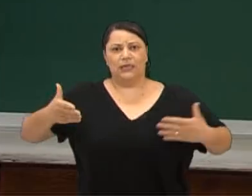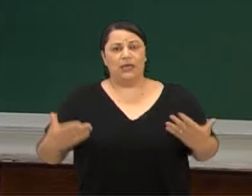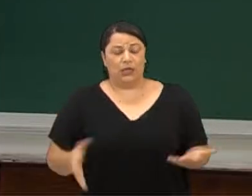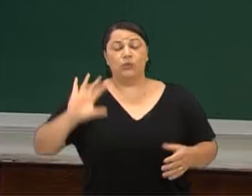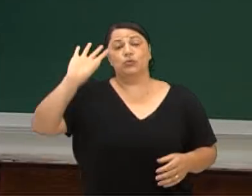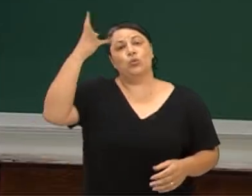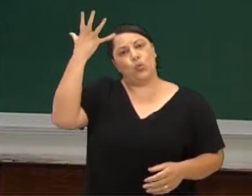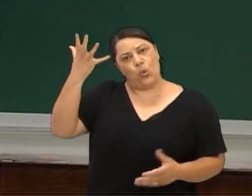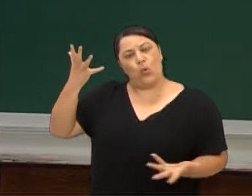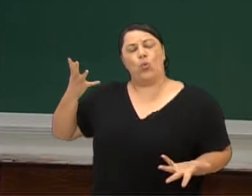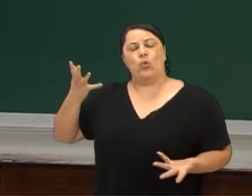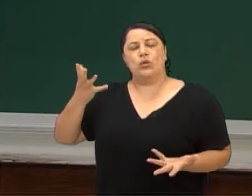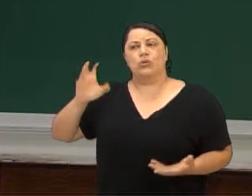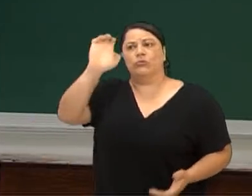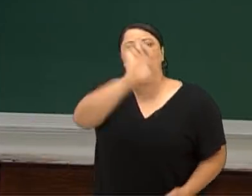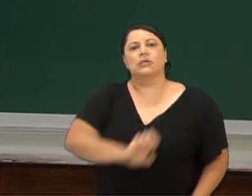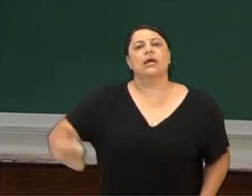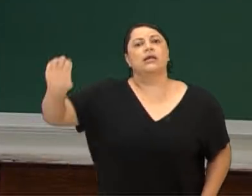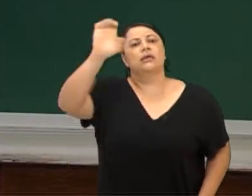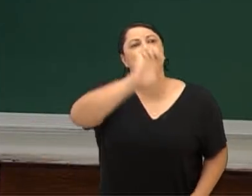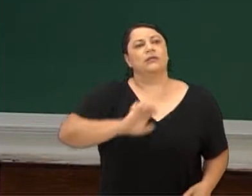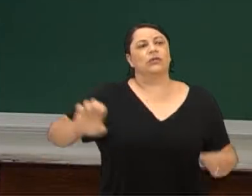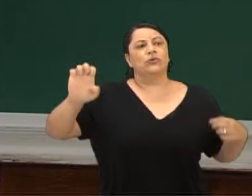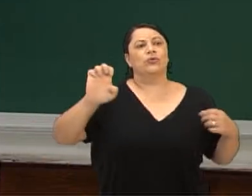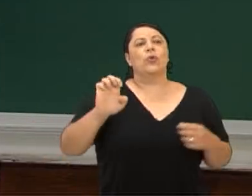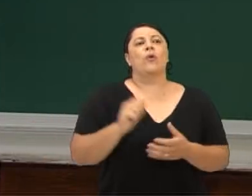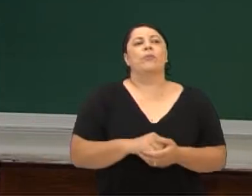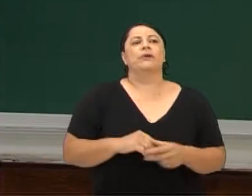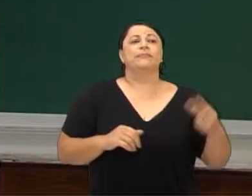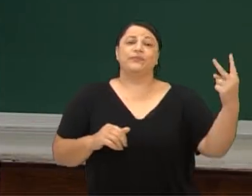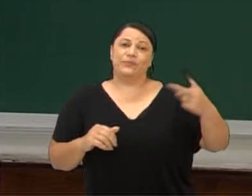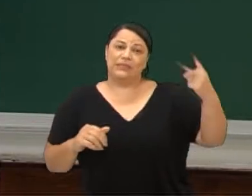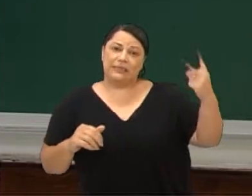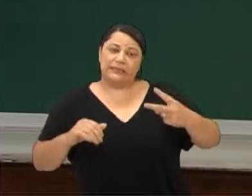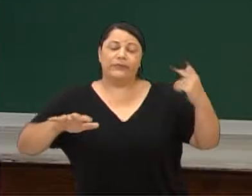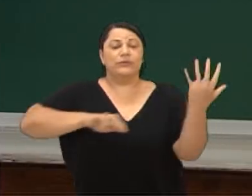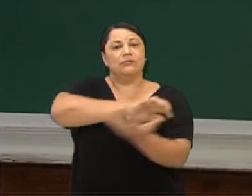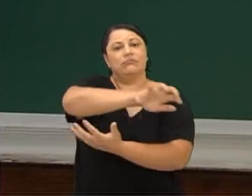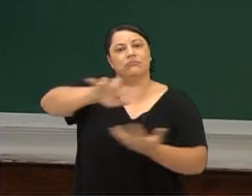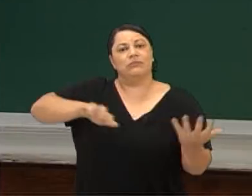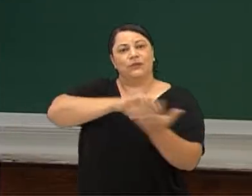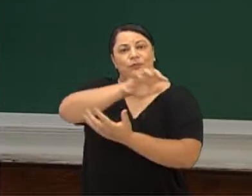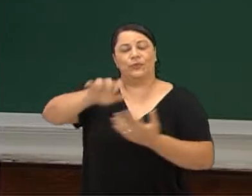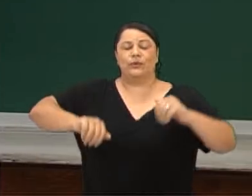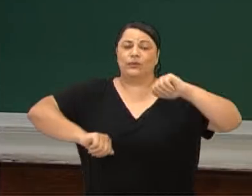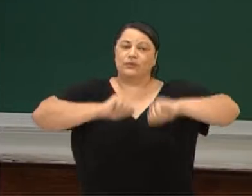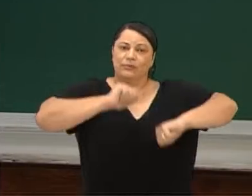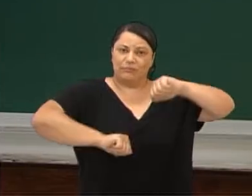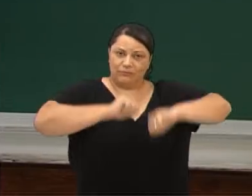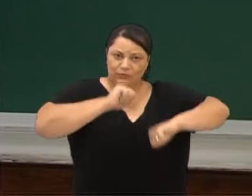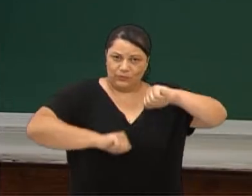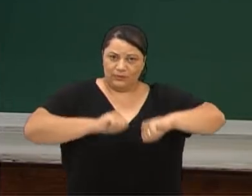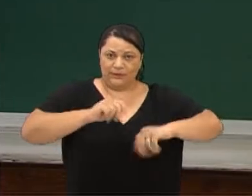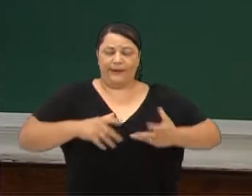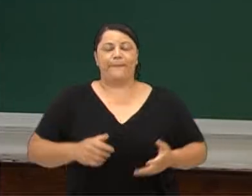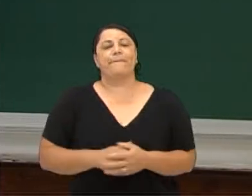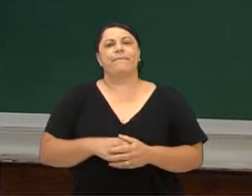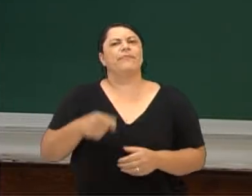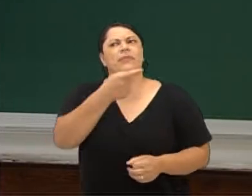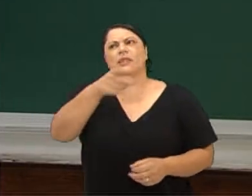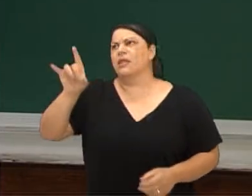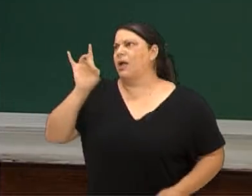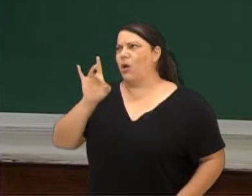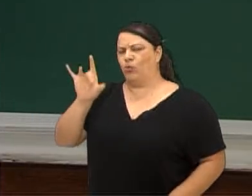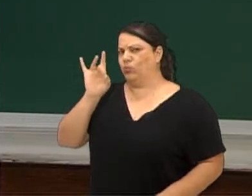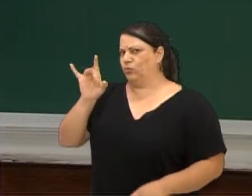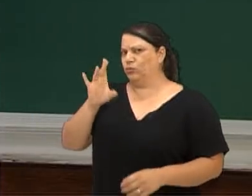principalmente na Europa, que foi a Segunda Revolução Industrial. Não se restringiu à Europa, aconteceu